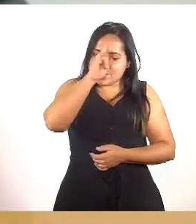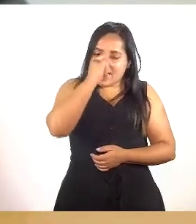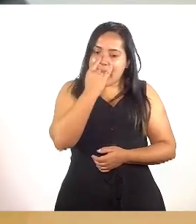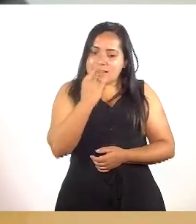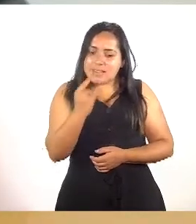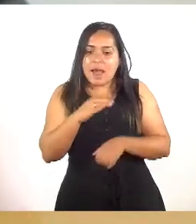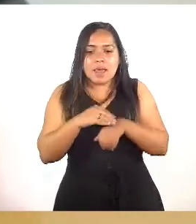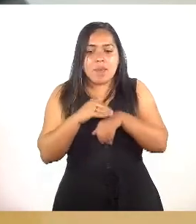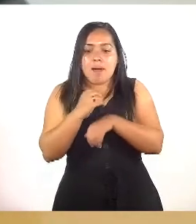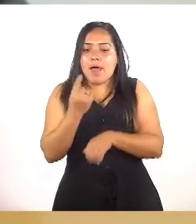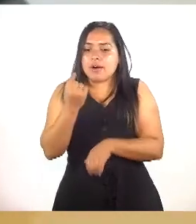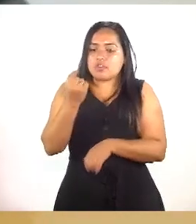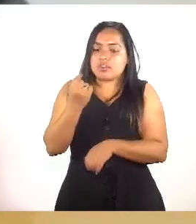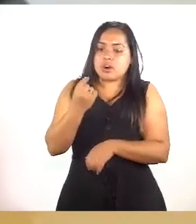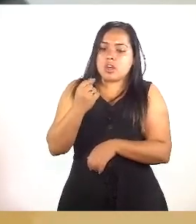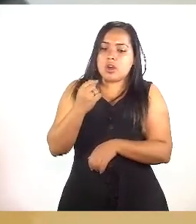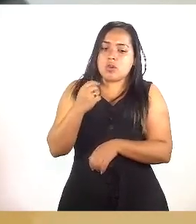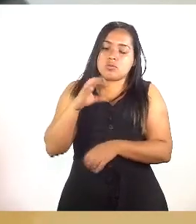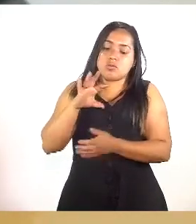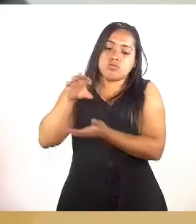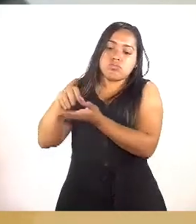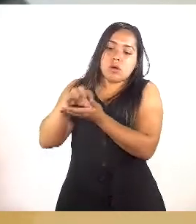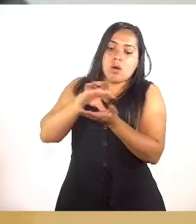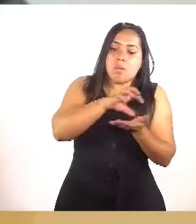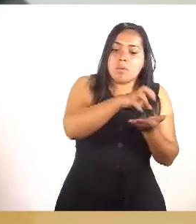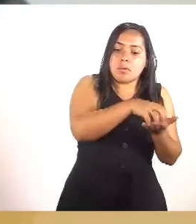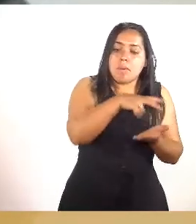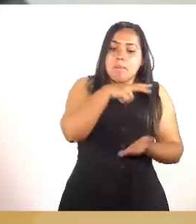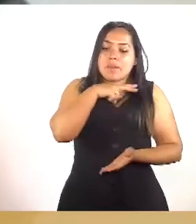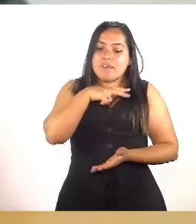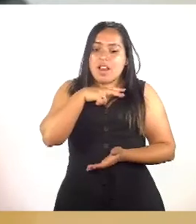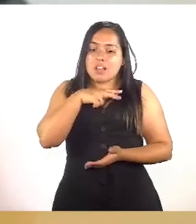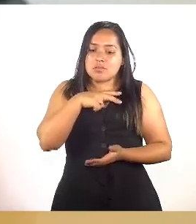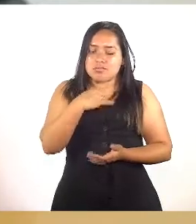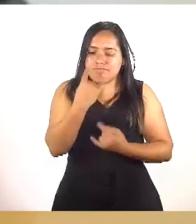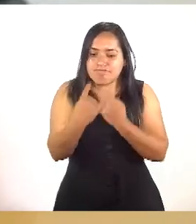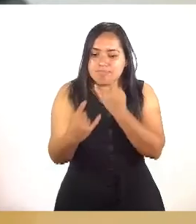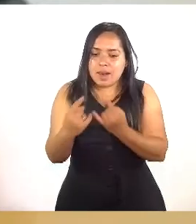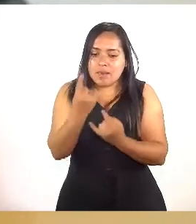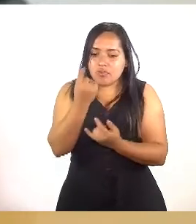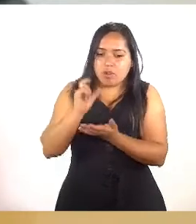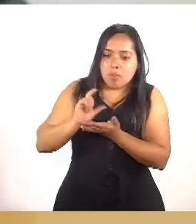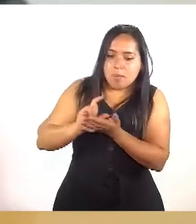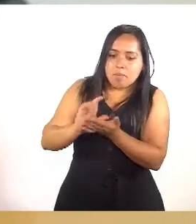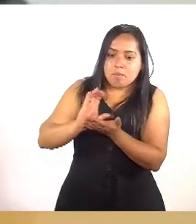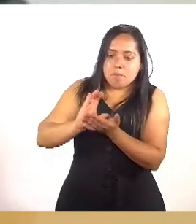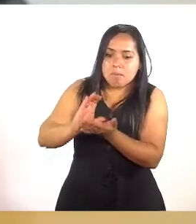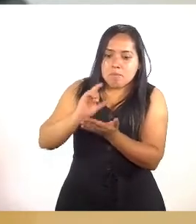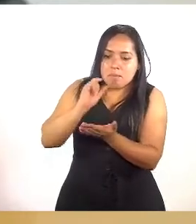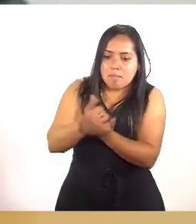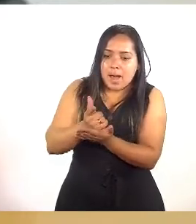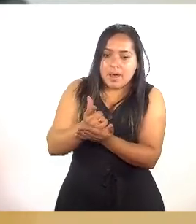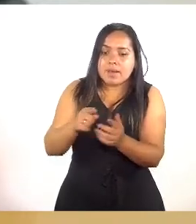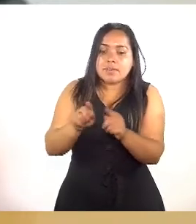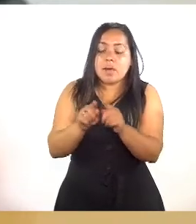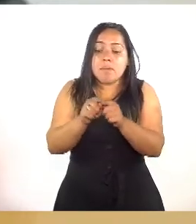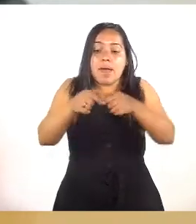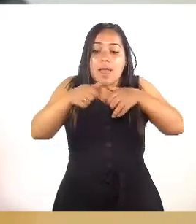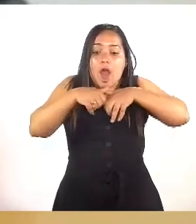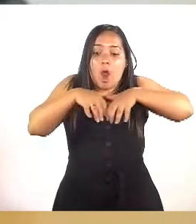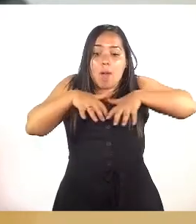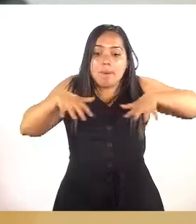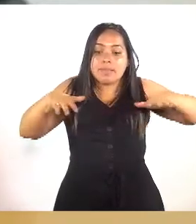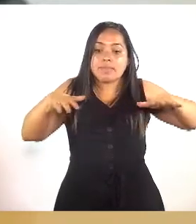investimentos do setor privado e tentar expandir de uma maneira adequada a que até o município